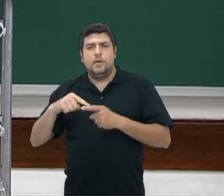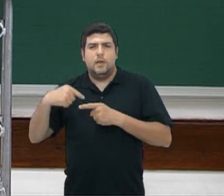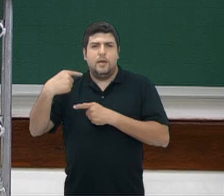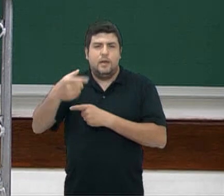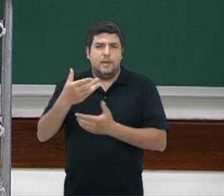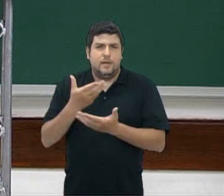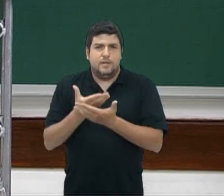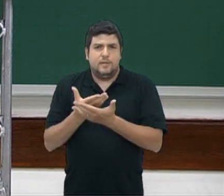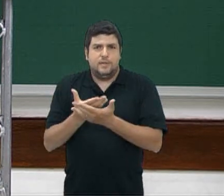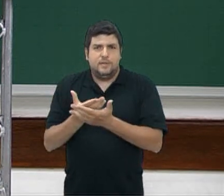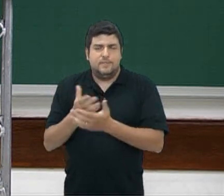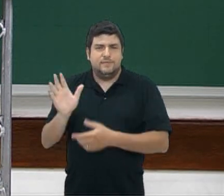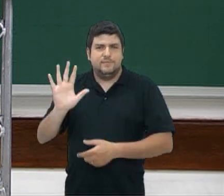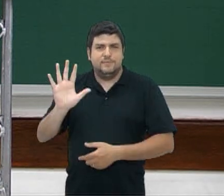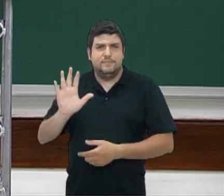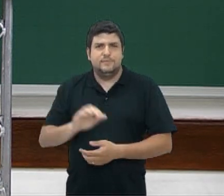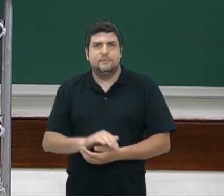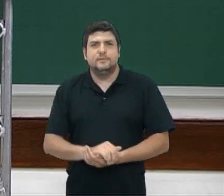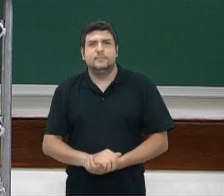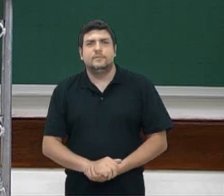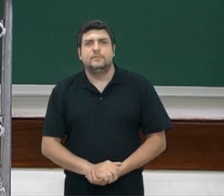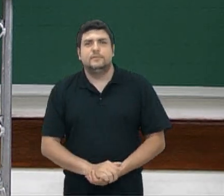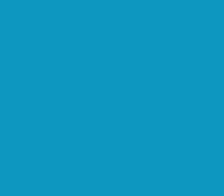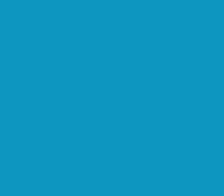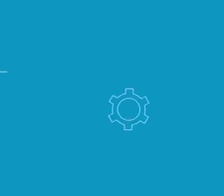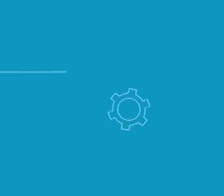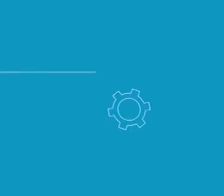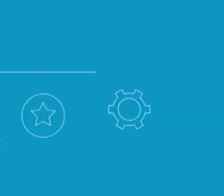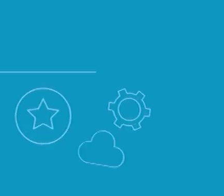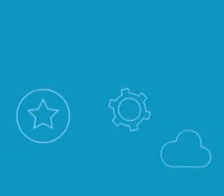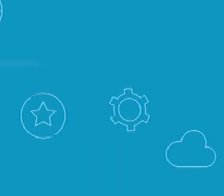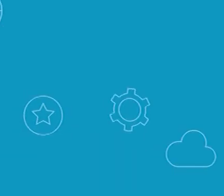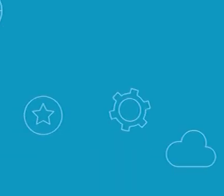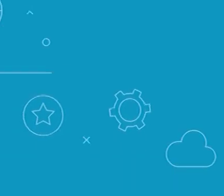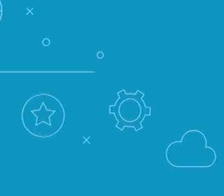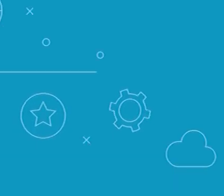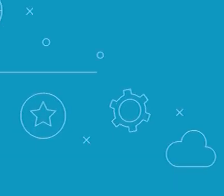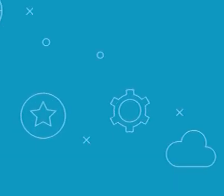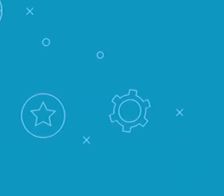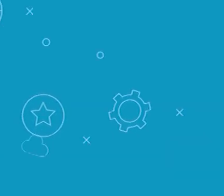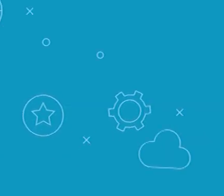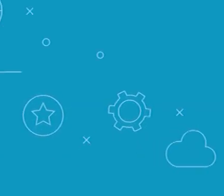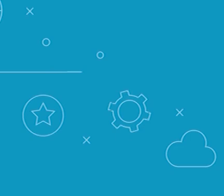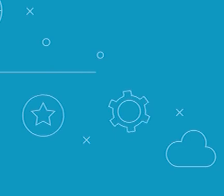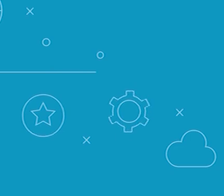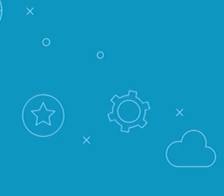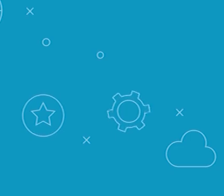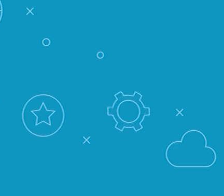Grande abraço e até a próxima.